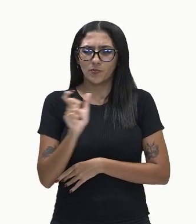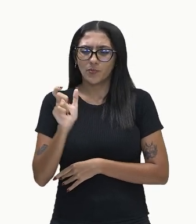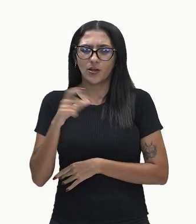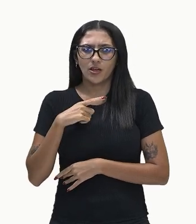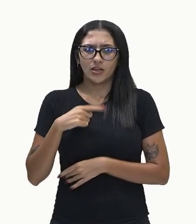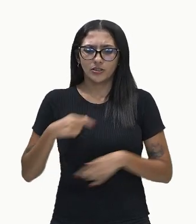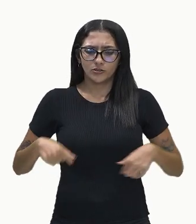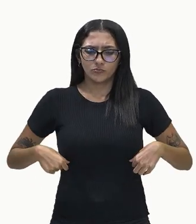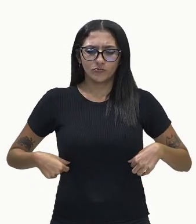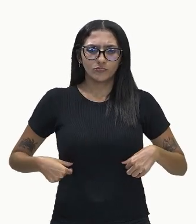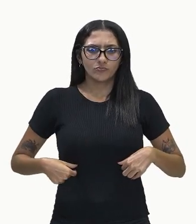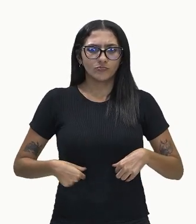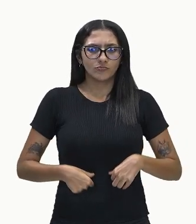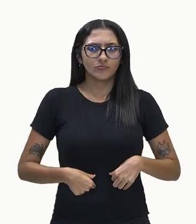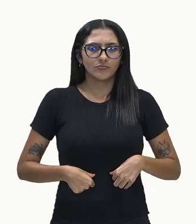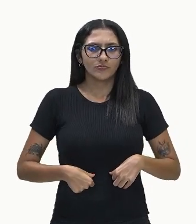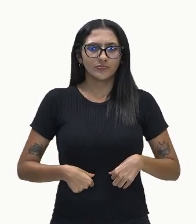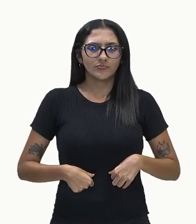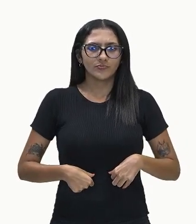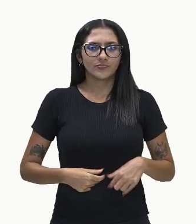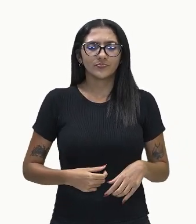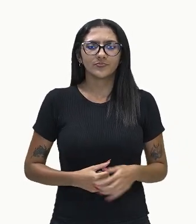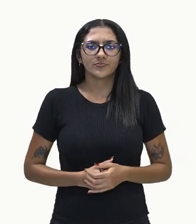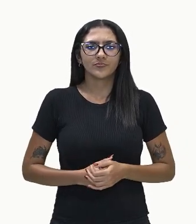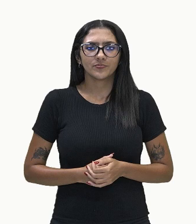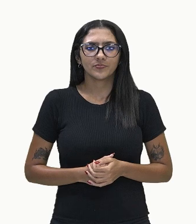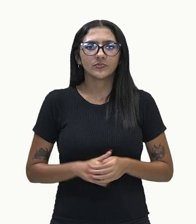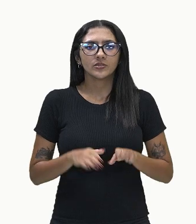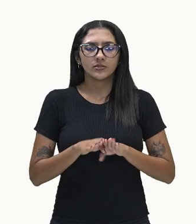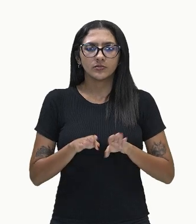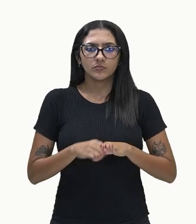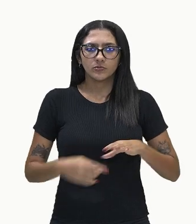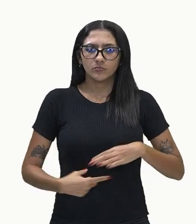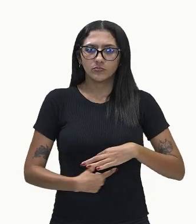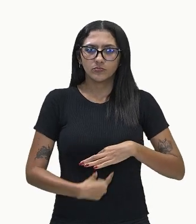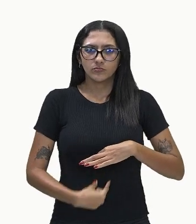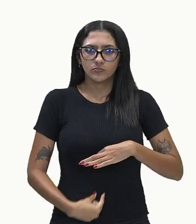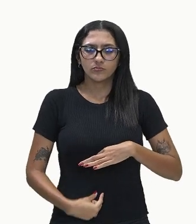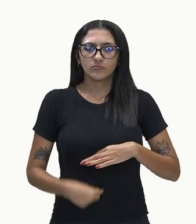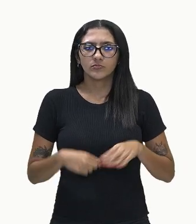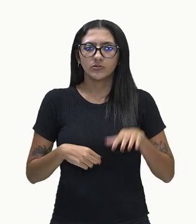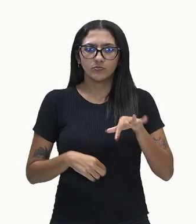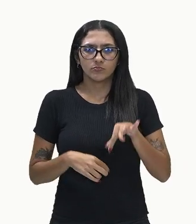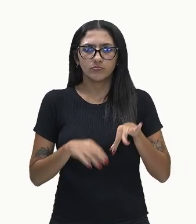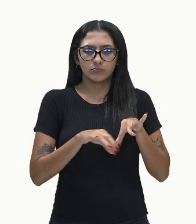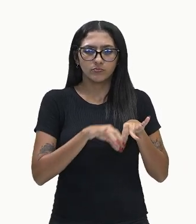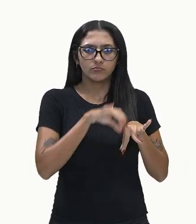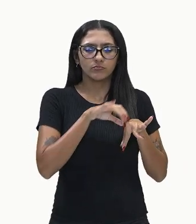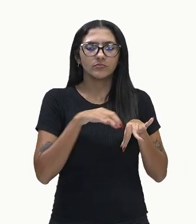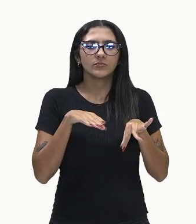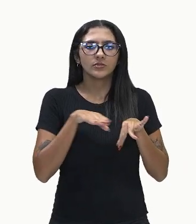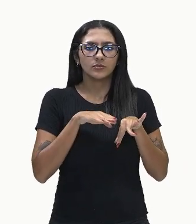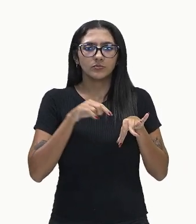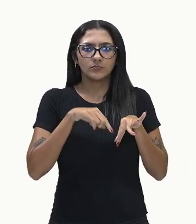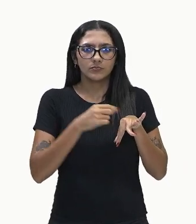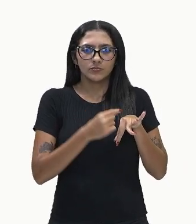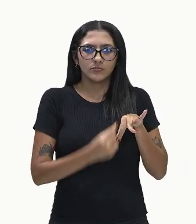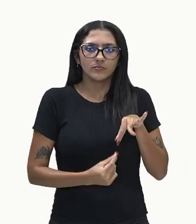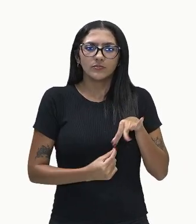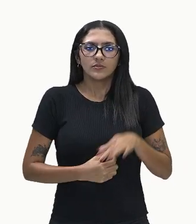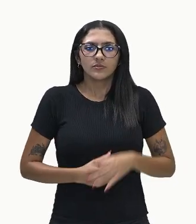útero, e o canal vaginal, onde fica a